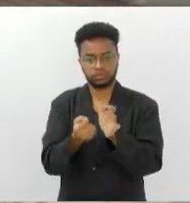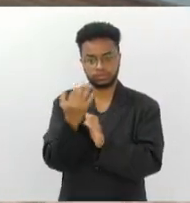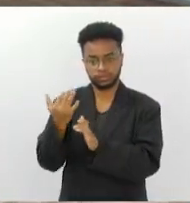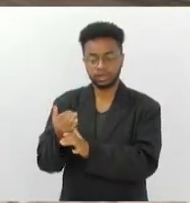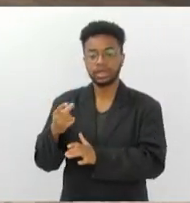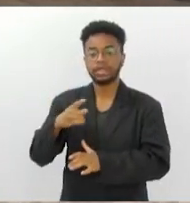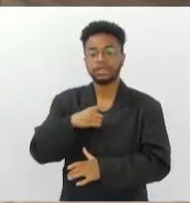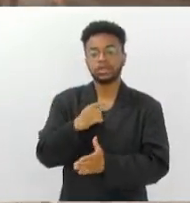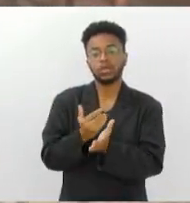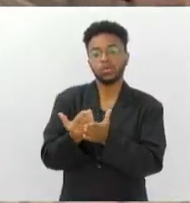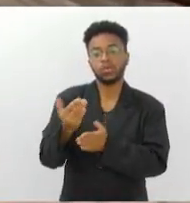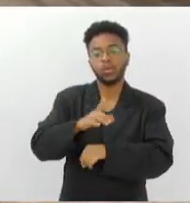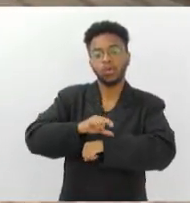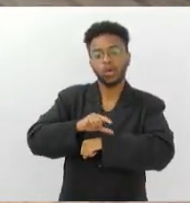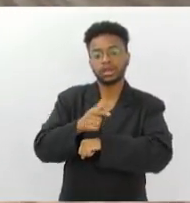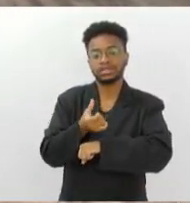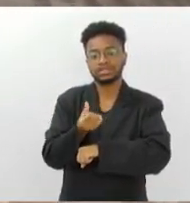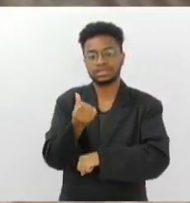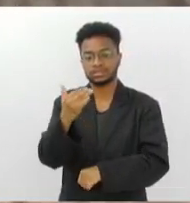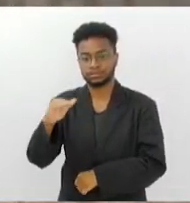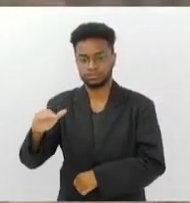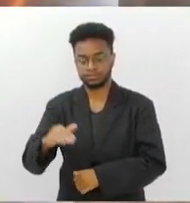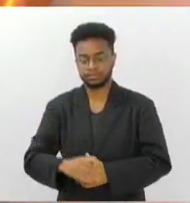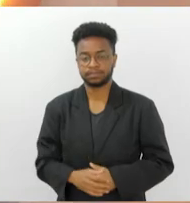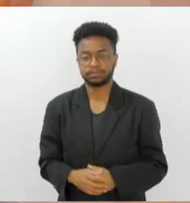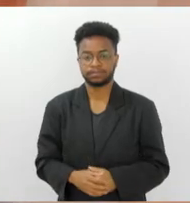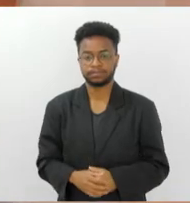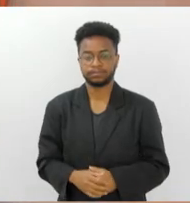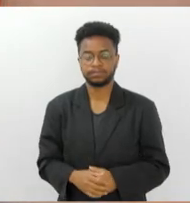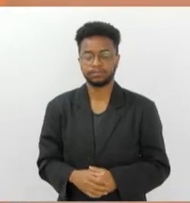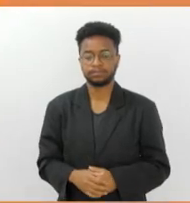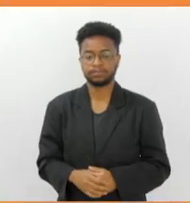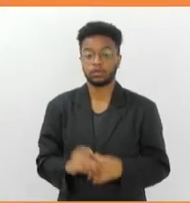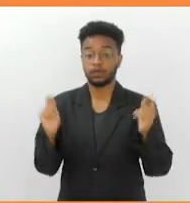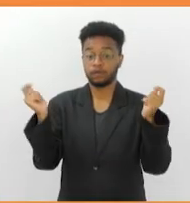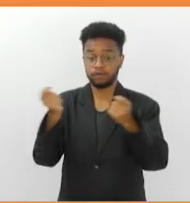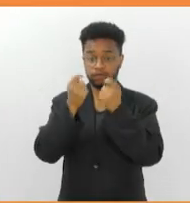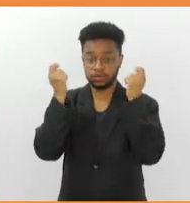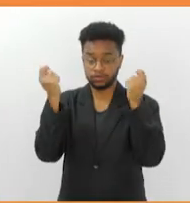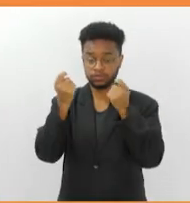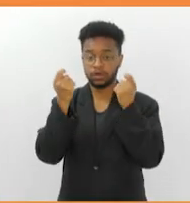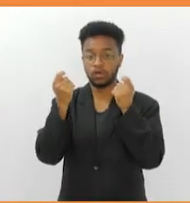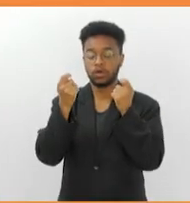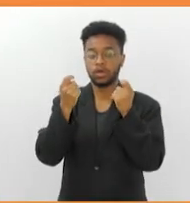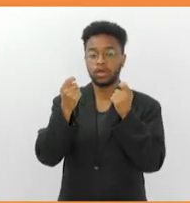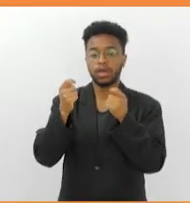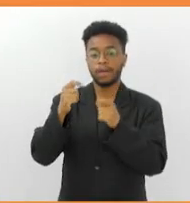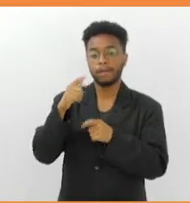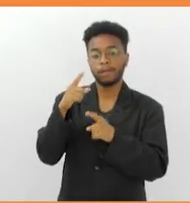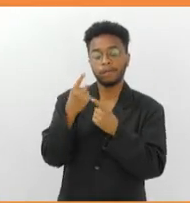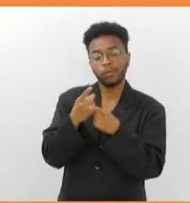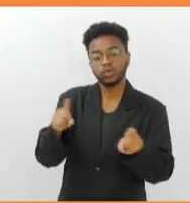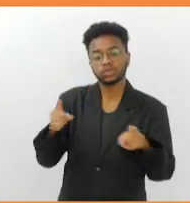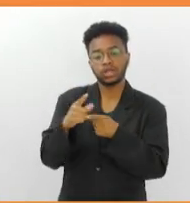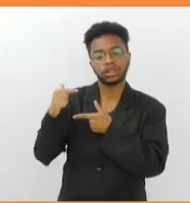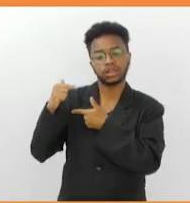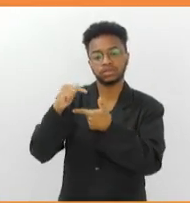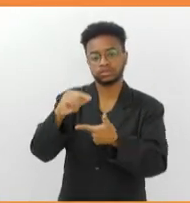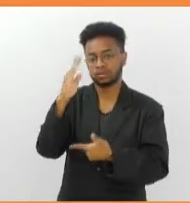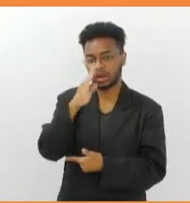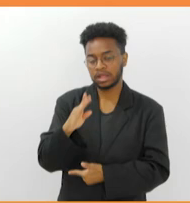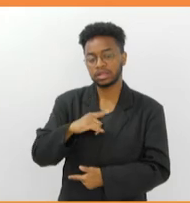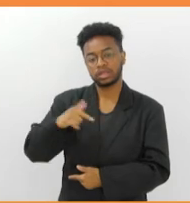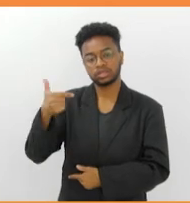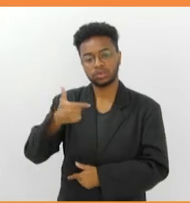têm início às 18h30. O Festival Clássicos do Brasil chega à sua 2ª edição